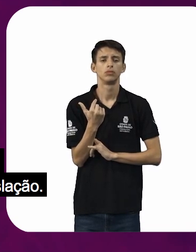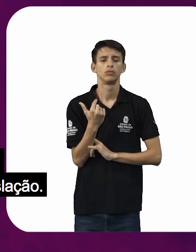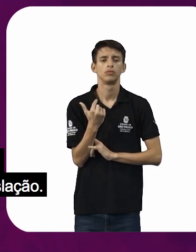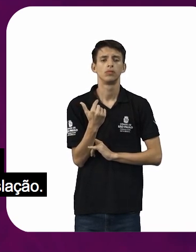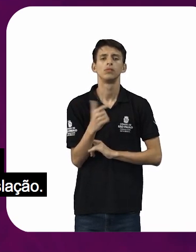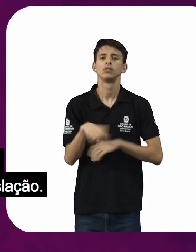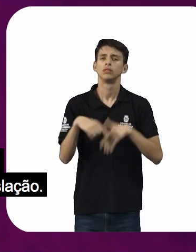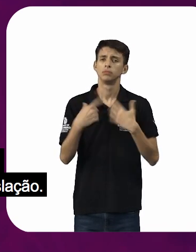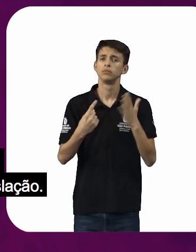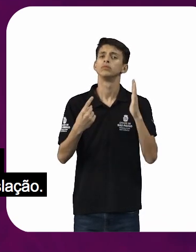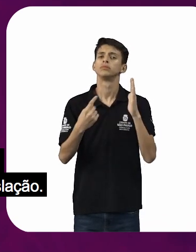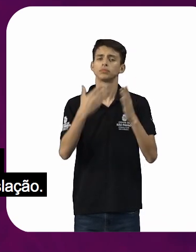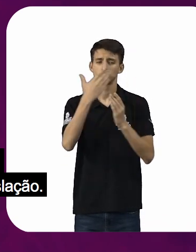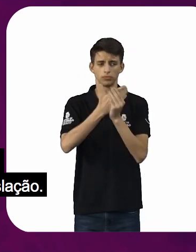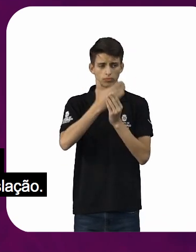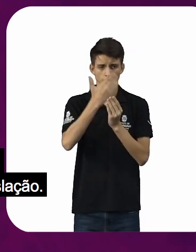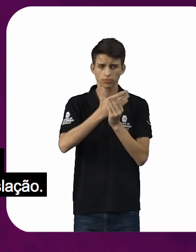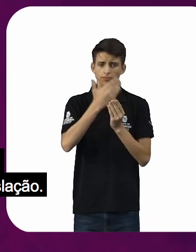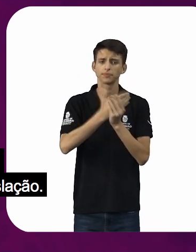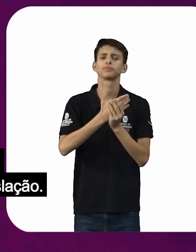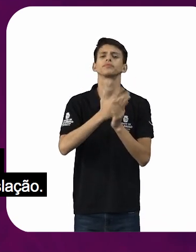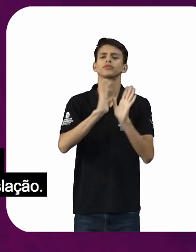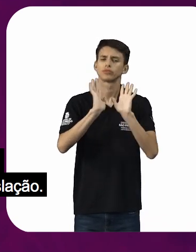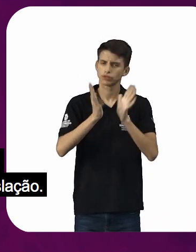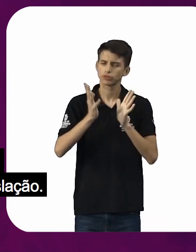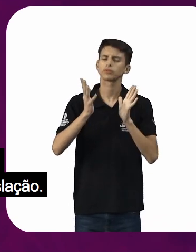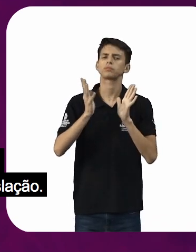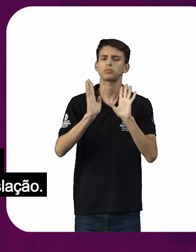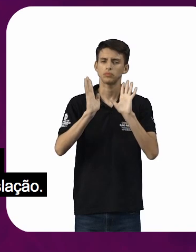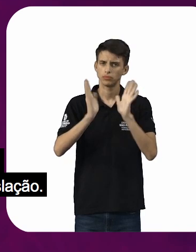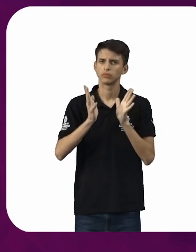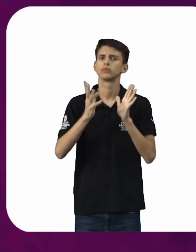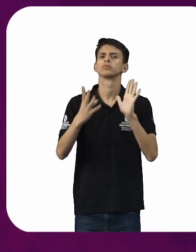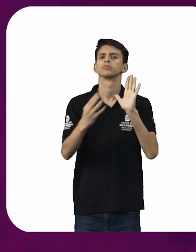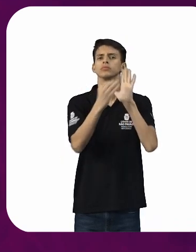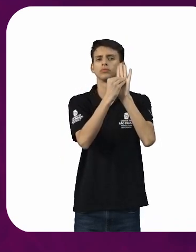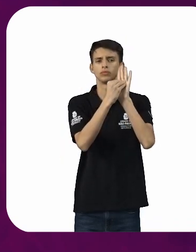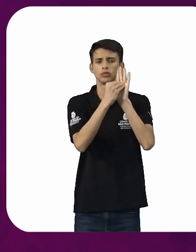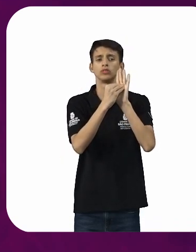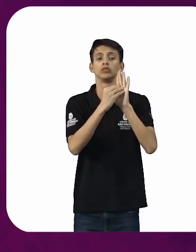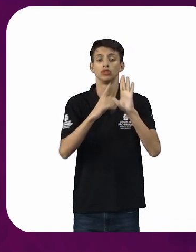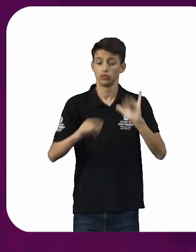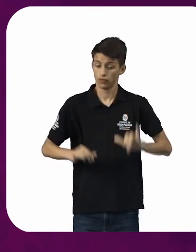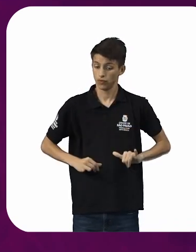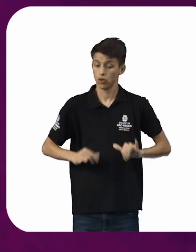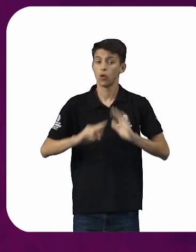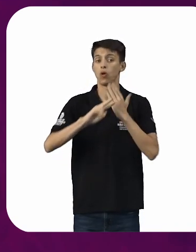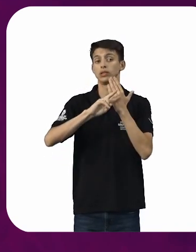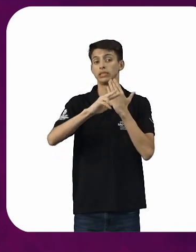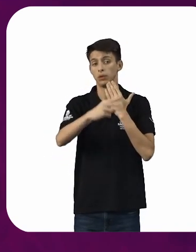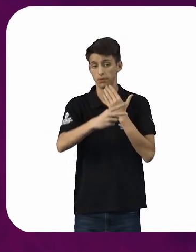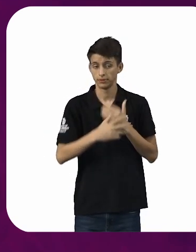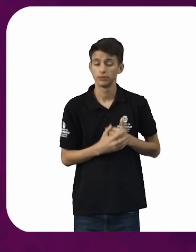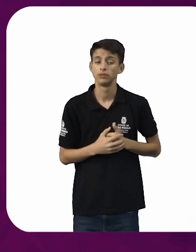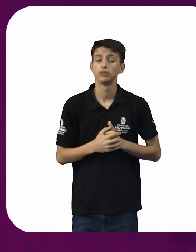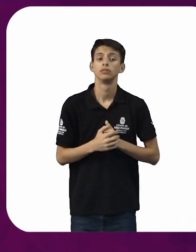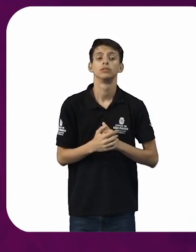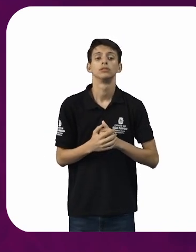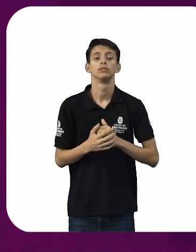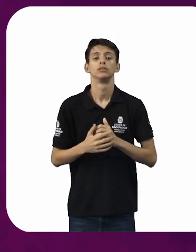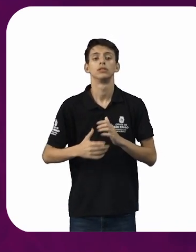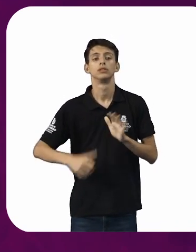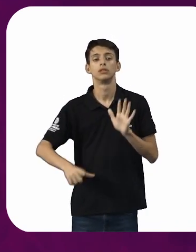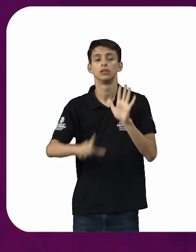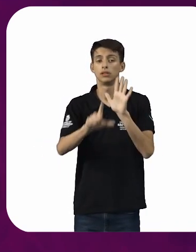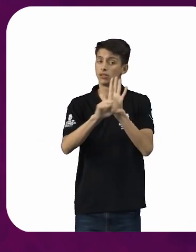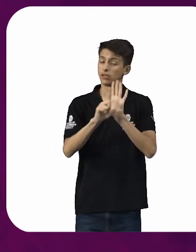do boletim de ocorrência já foram enquadrados nessa nova legislação. Então, assim, a gente... embora a